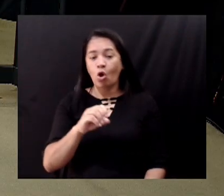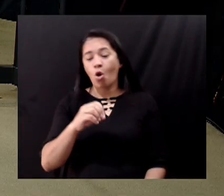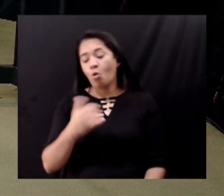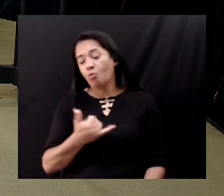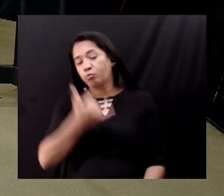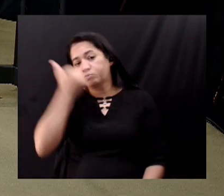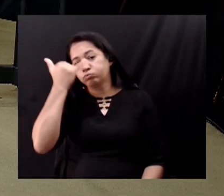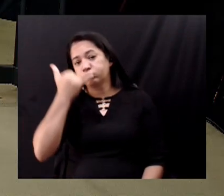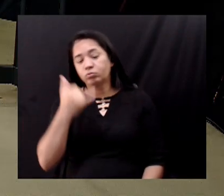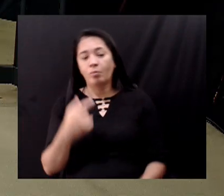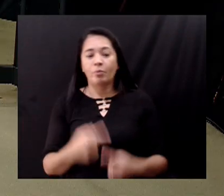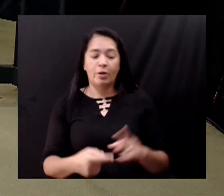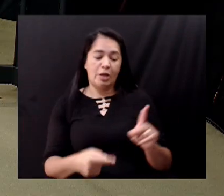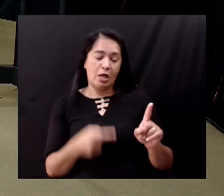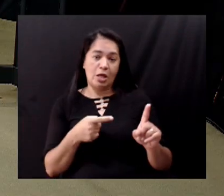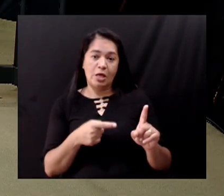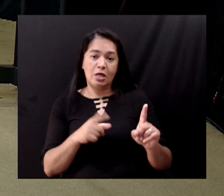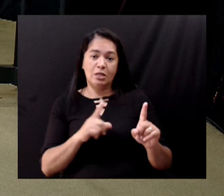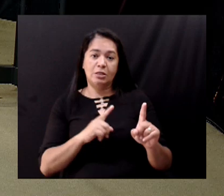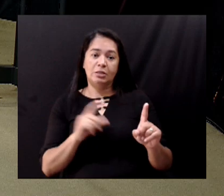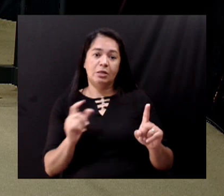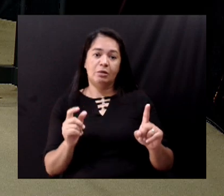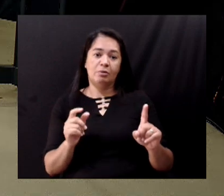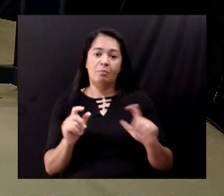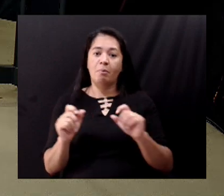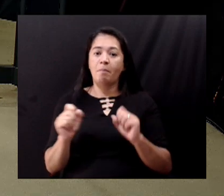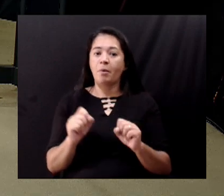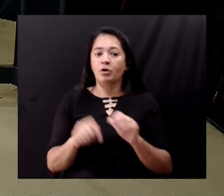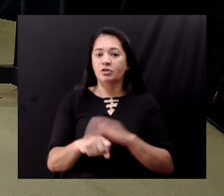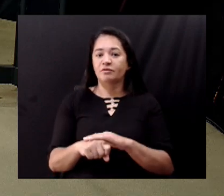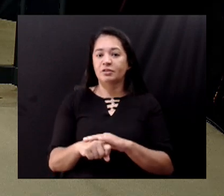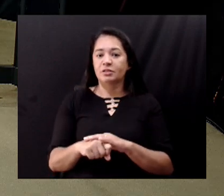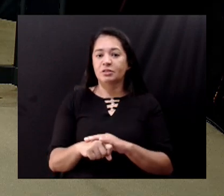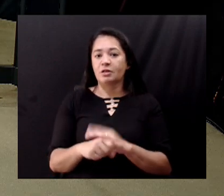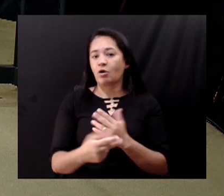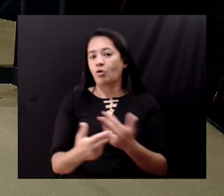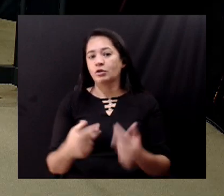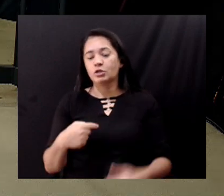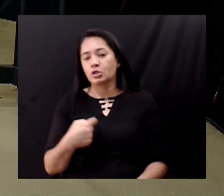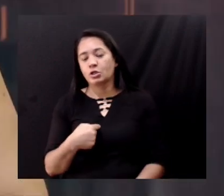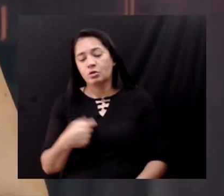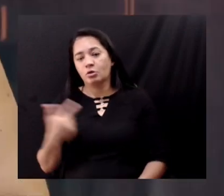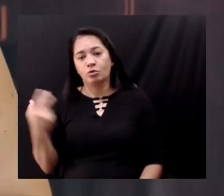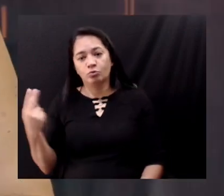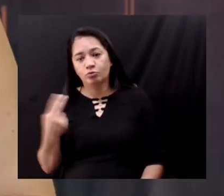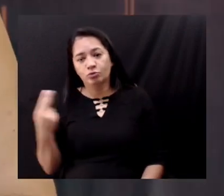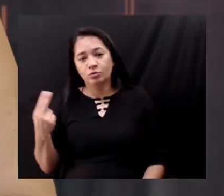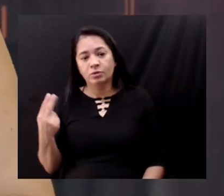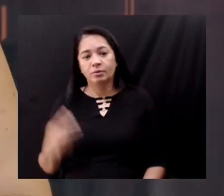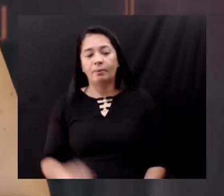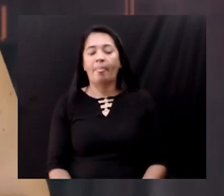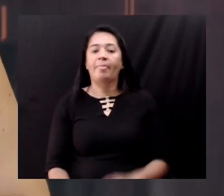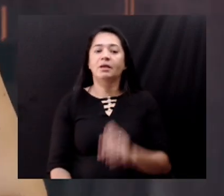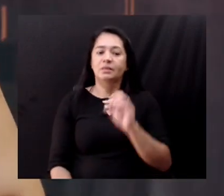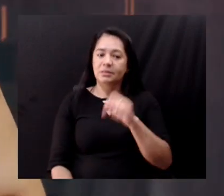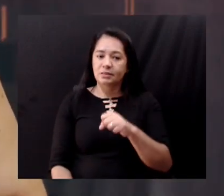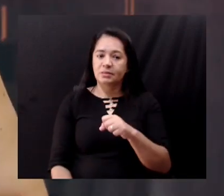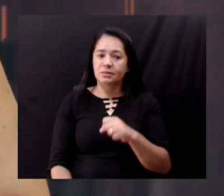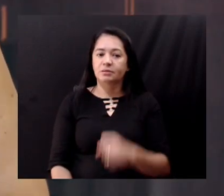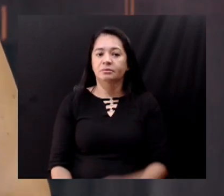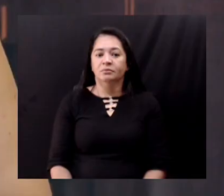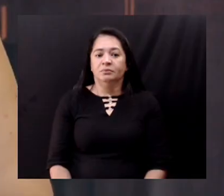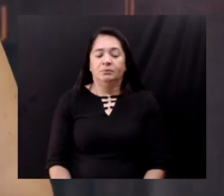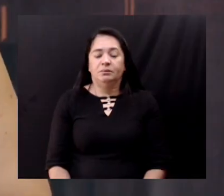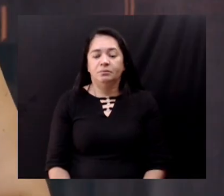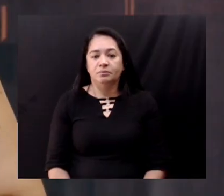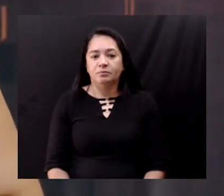tem, ele pode fazer coisas que a gente não pode, que não está no nosso Exato. alcance. Tem os recursos aí Isso. envolvidos, né? Uhum. Então a gente pode